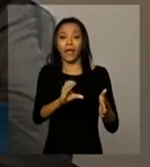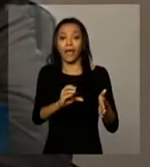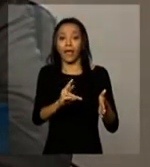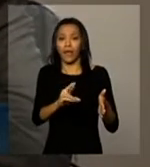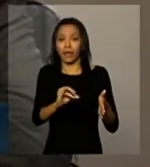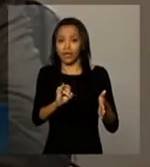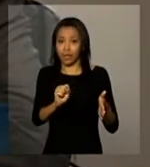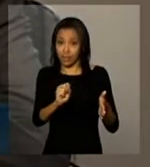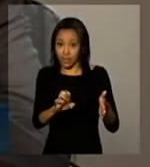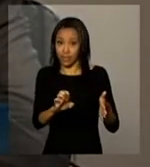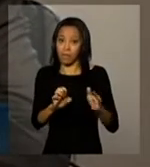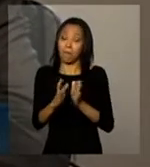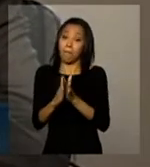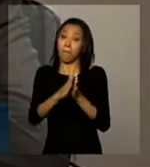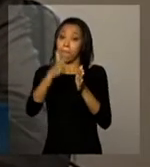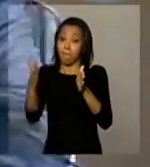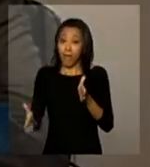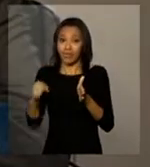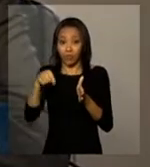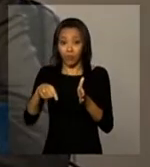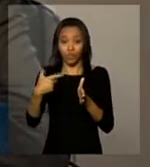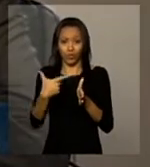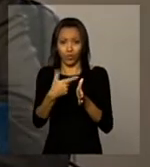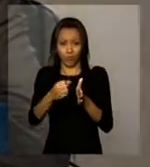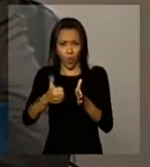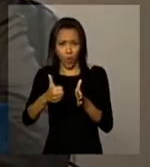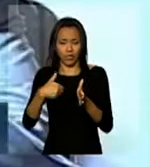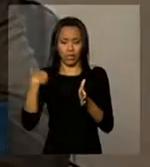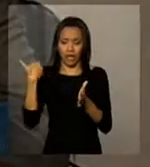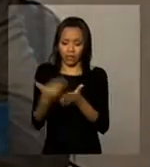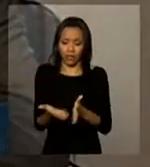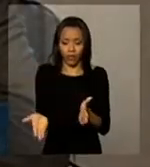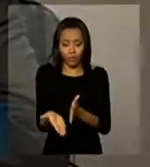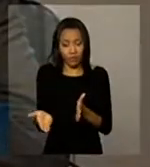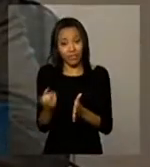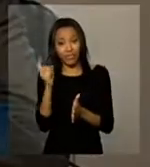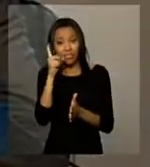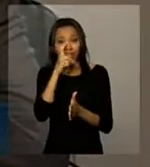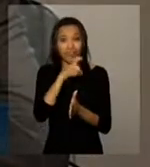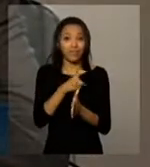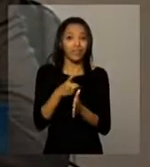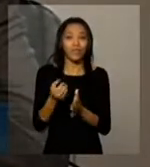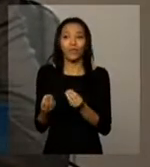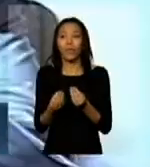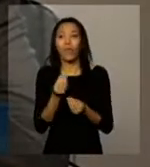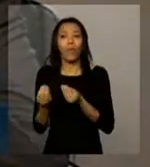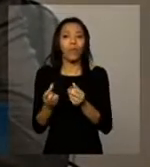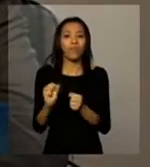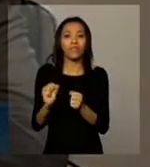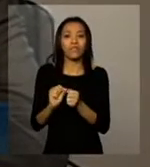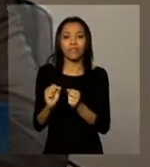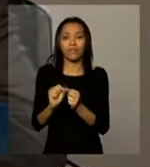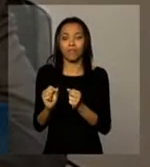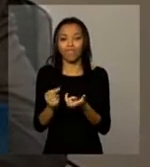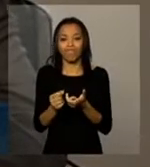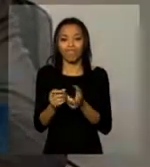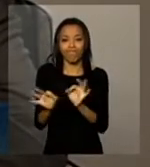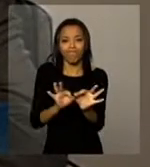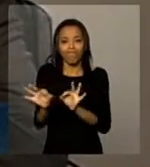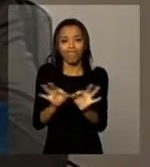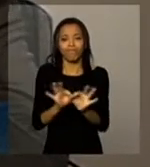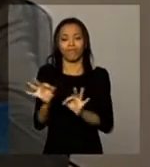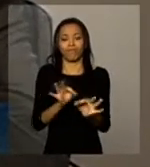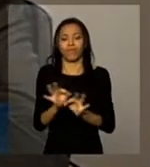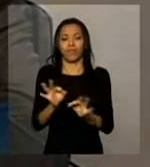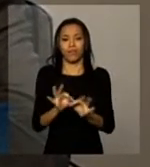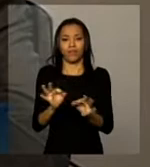começou em 2008 para cá, fica mais difícil fazer resultados primários maiores, porque na crise o